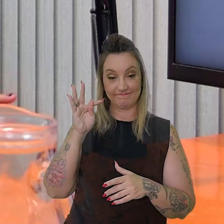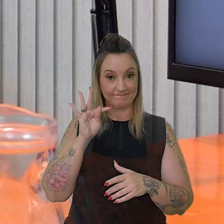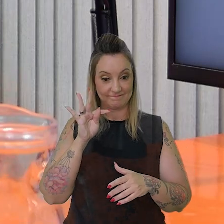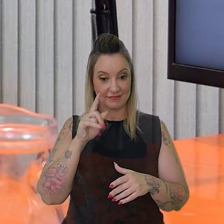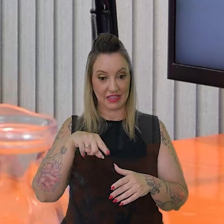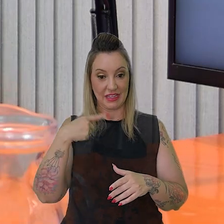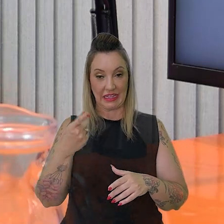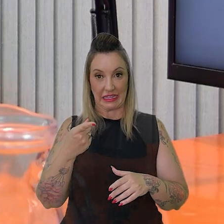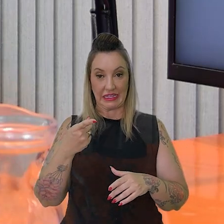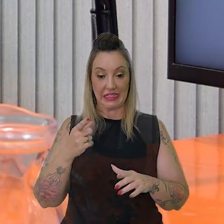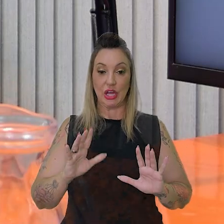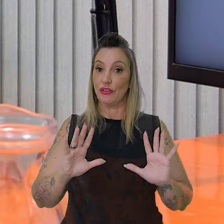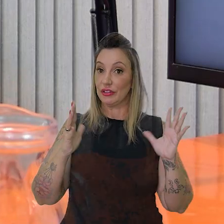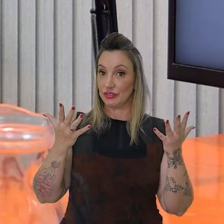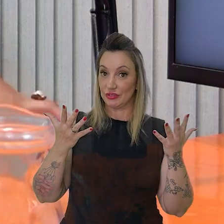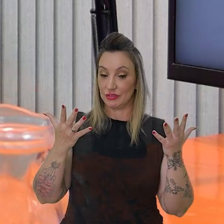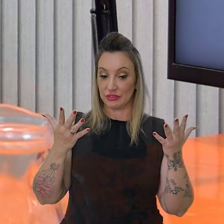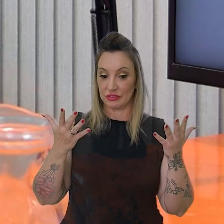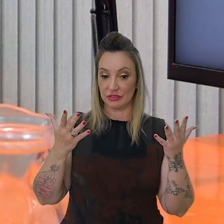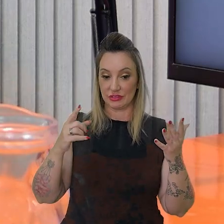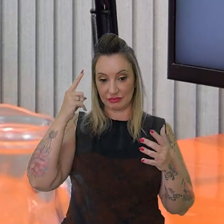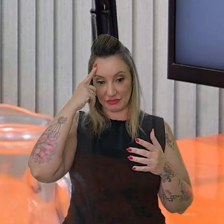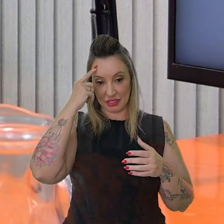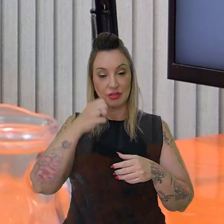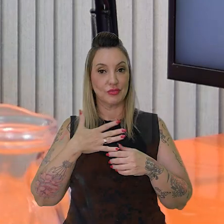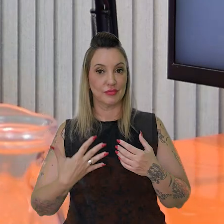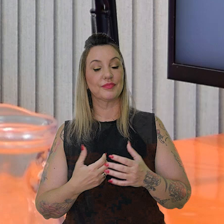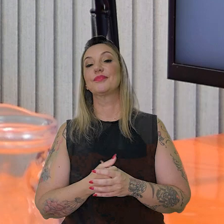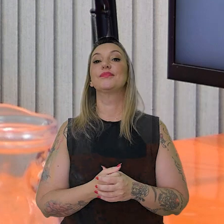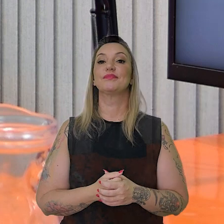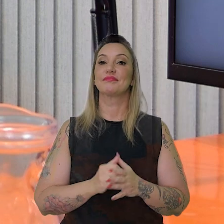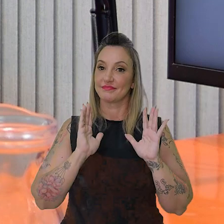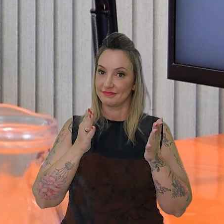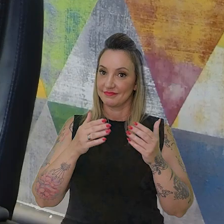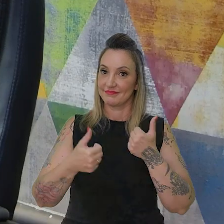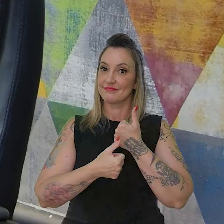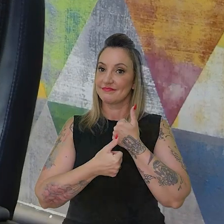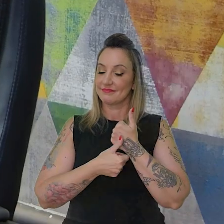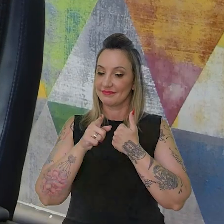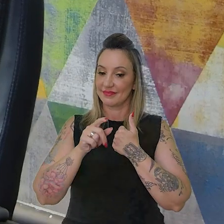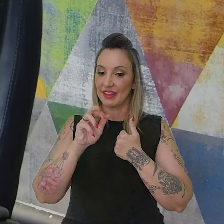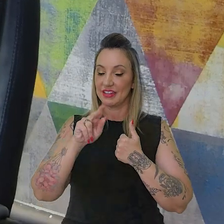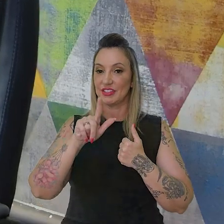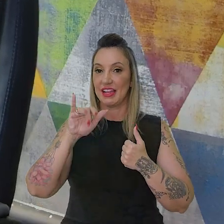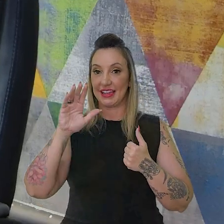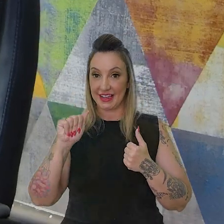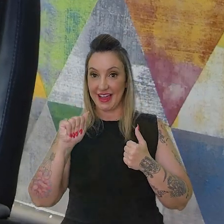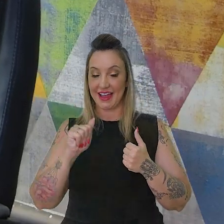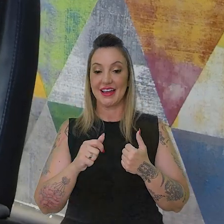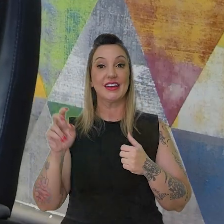minha conta mas depois do do festival já estou bolando meus conteúdos tá então ó já sigam lá Angélica